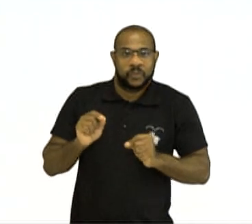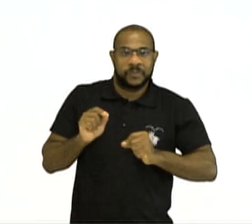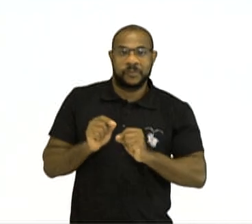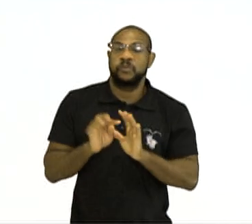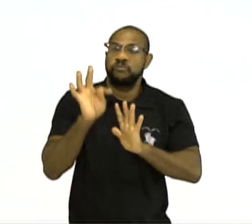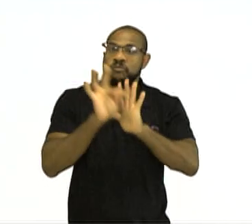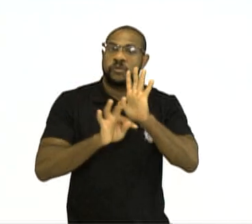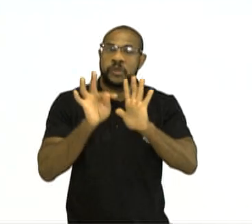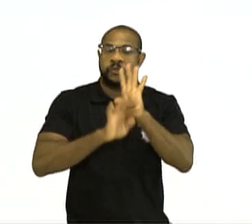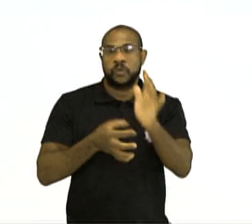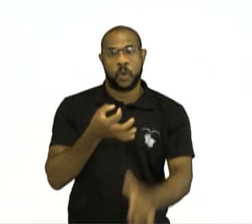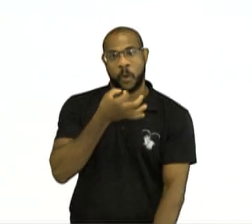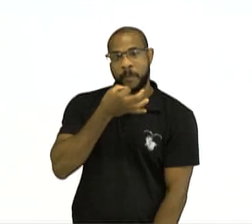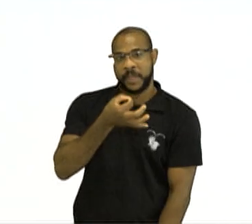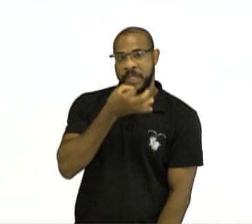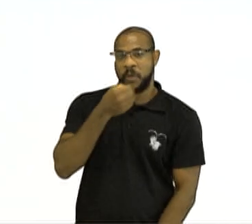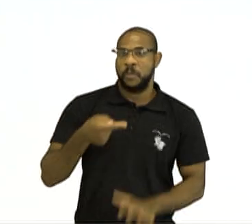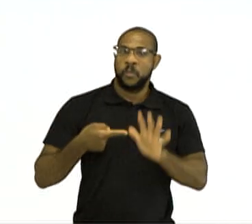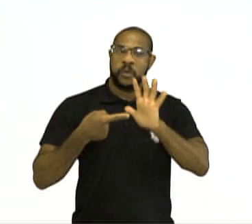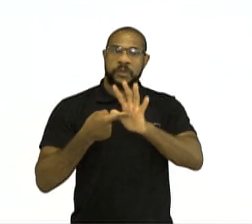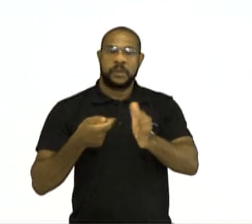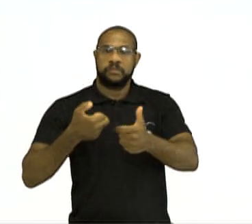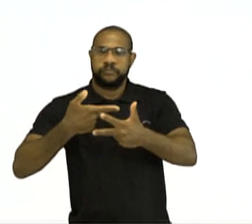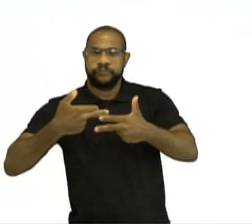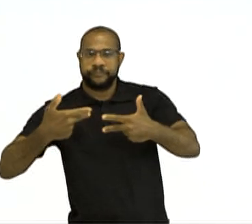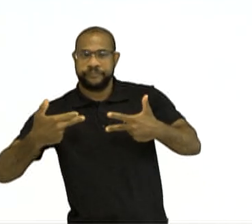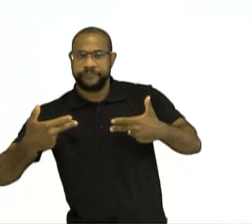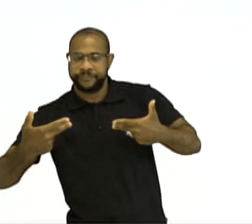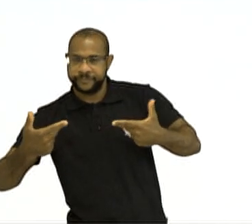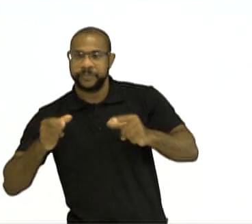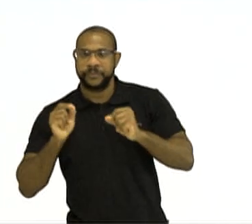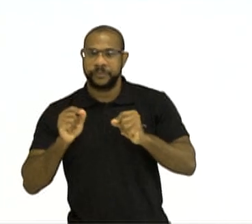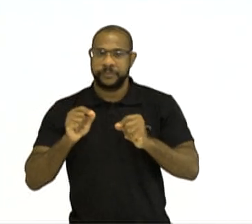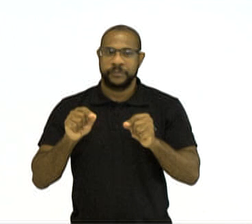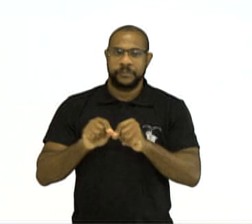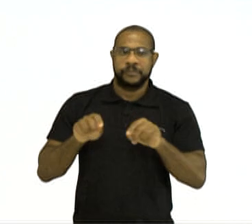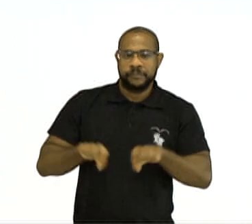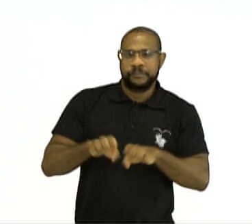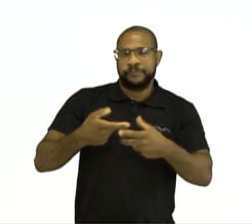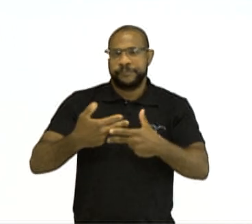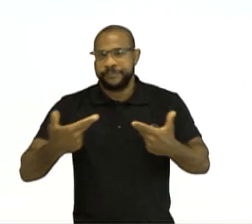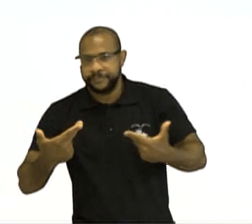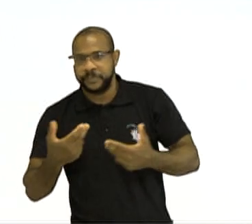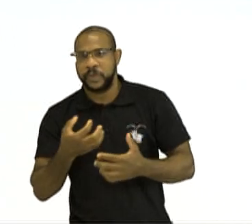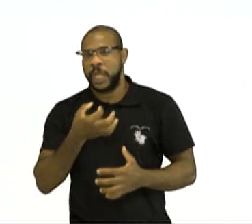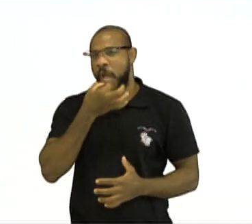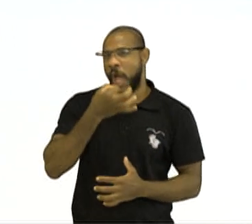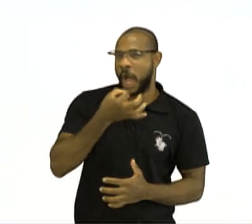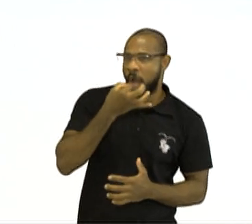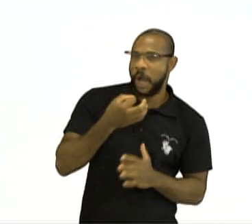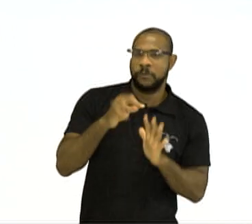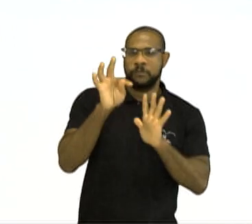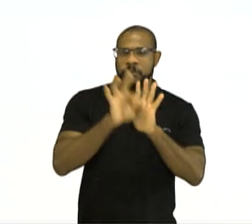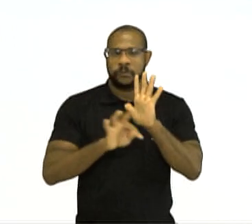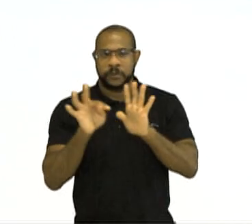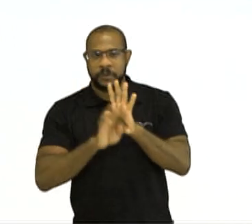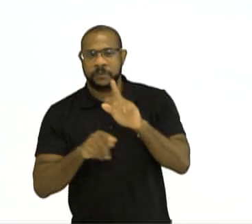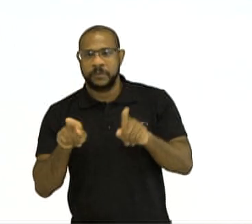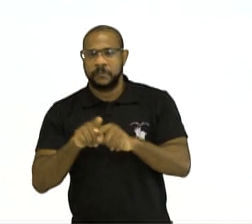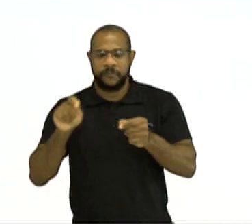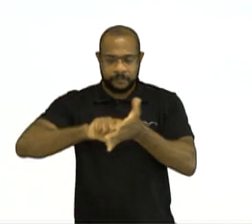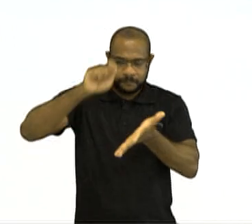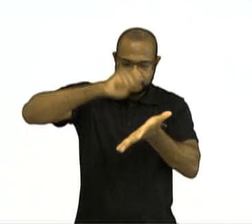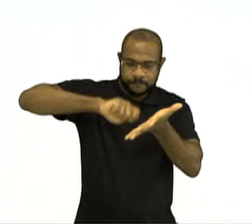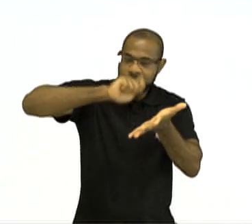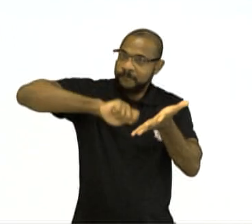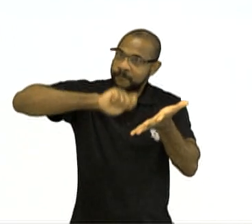artigo de opinião, identificar os elementos constitutivos do texto argumentativo, produzir artigo de